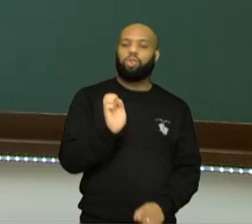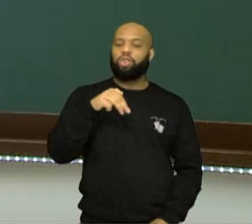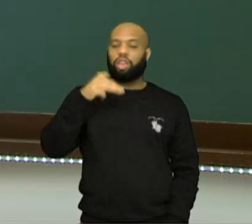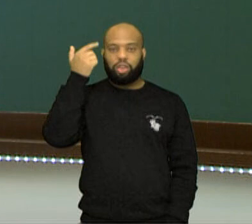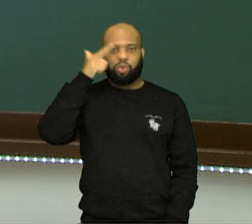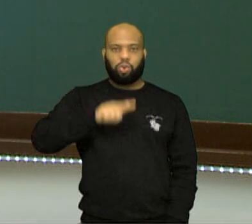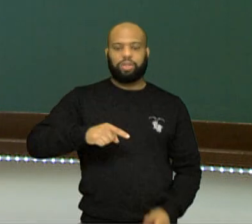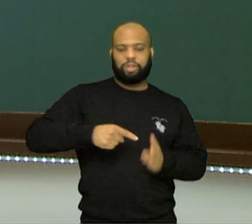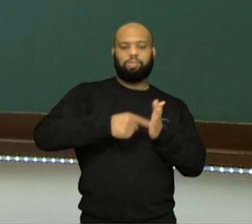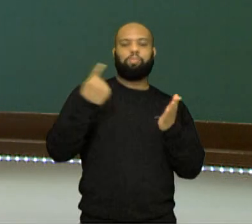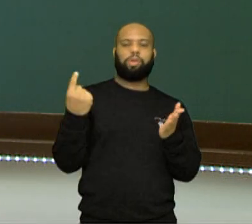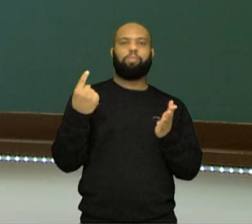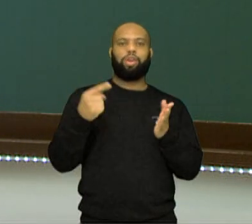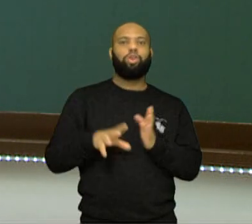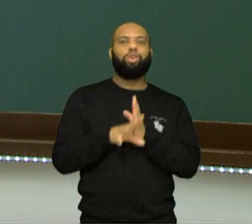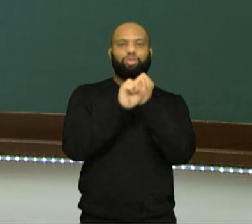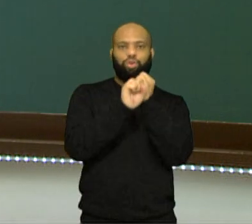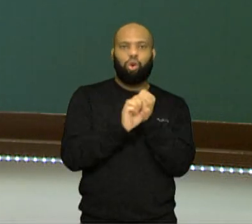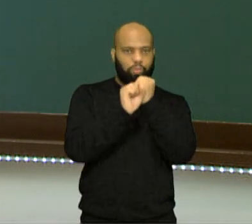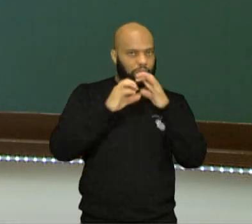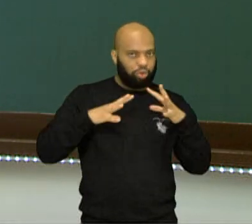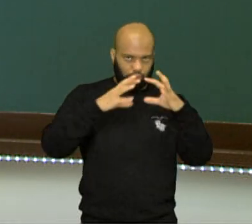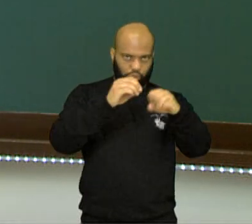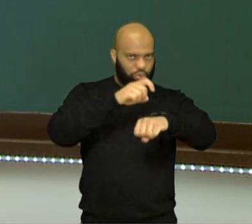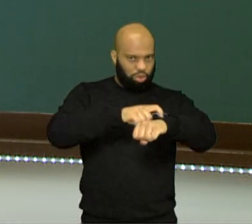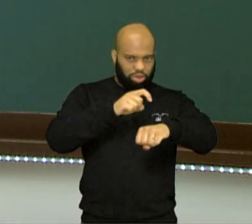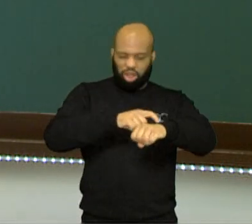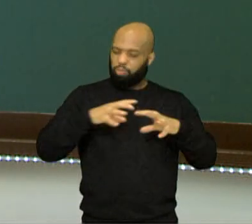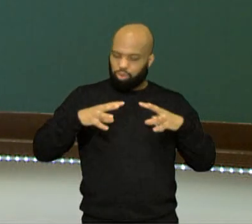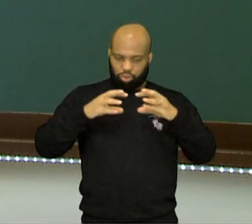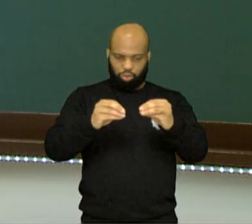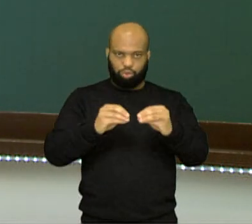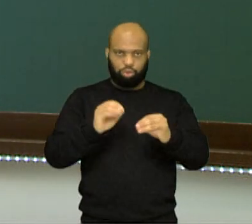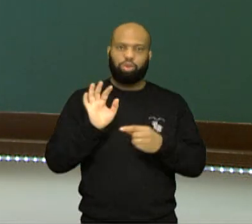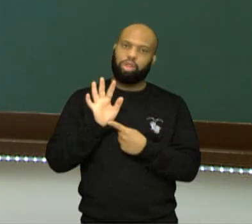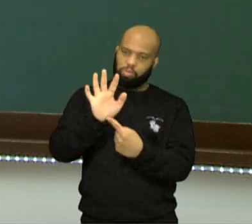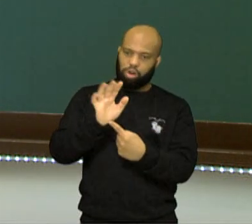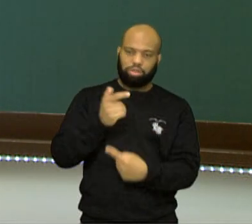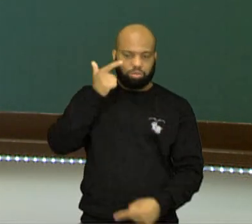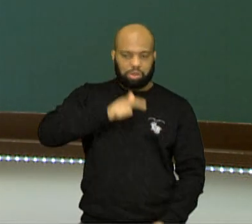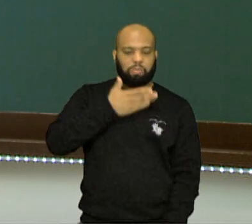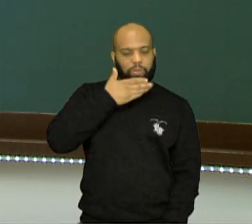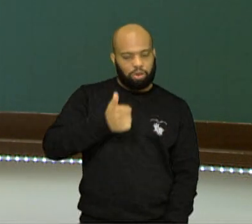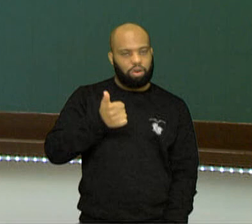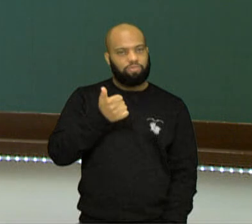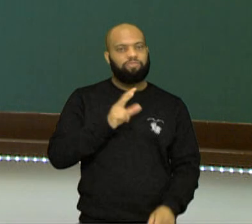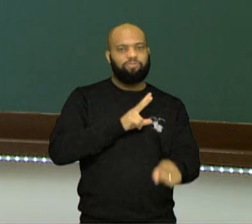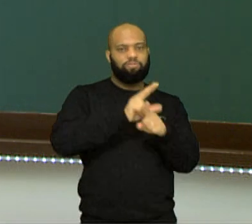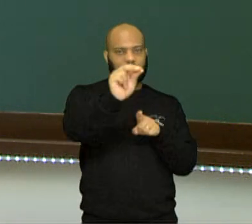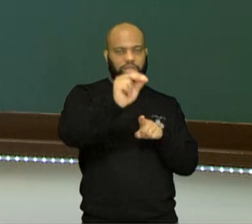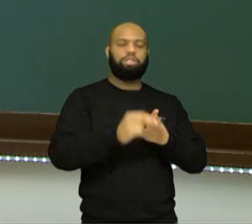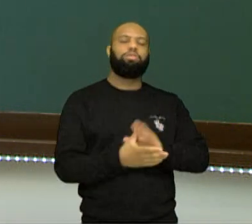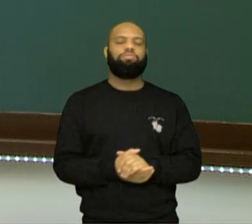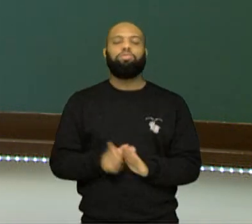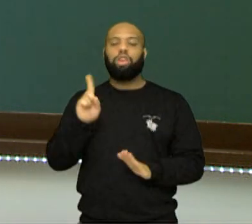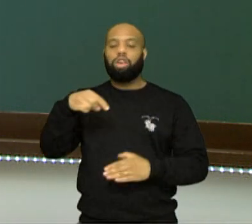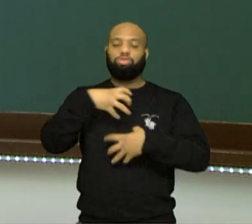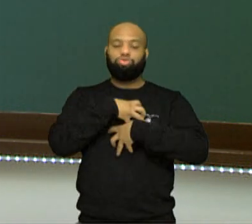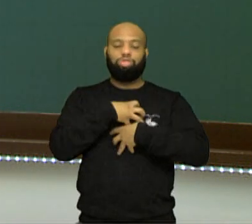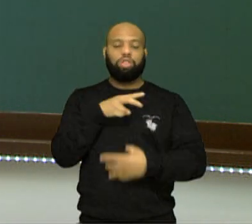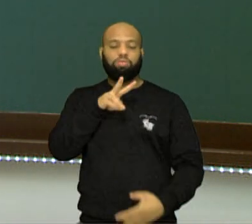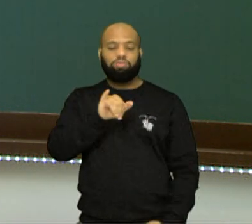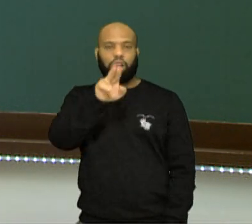em primeiro lugar na média de pontos das 3 atividades, tá? Então esse é o formato que será utilizado